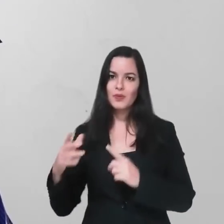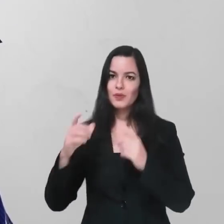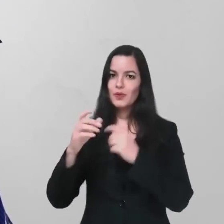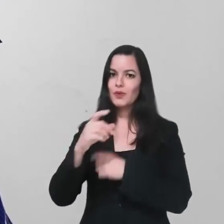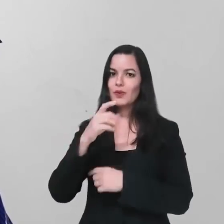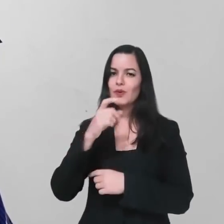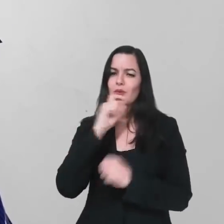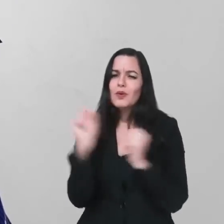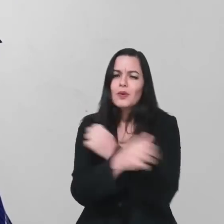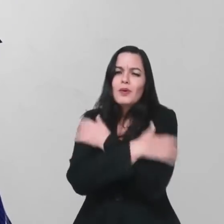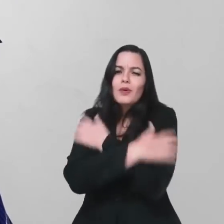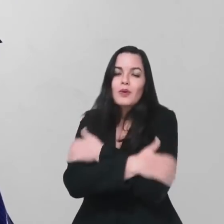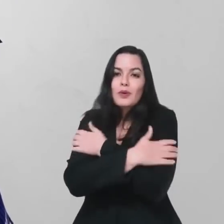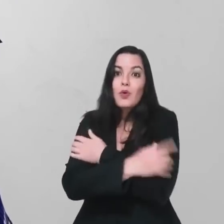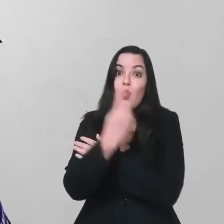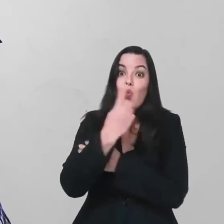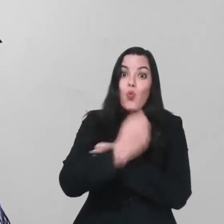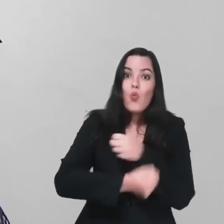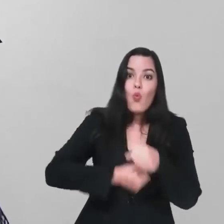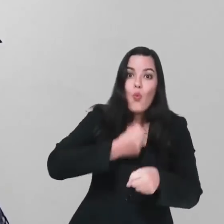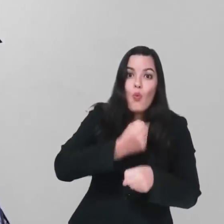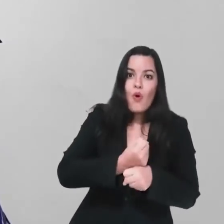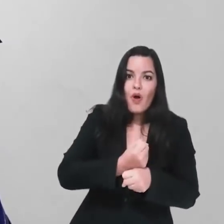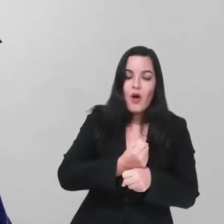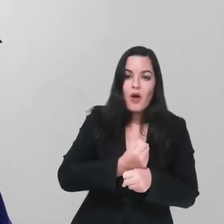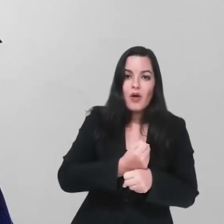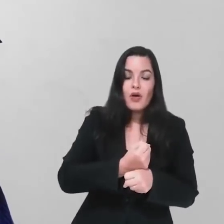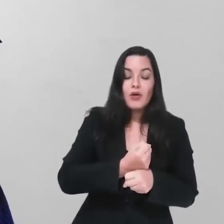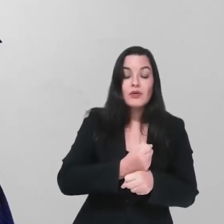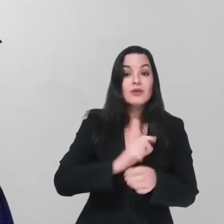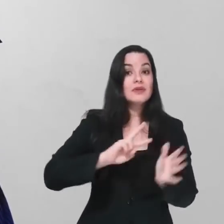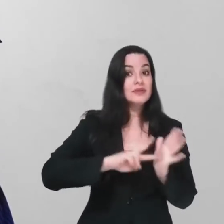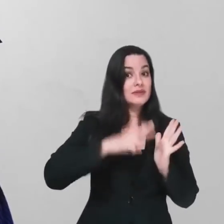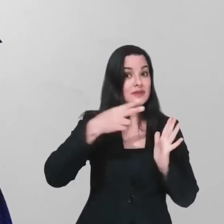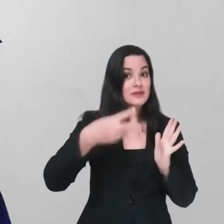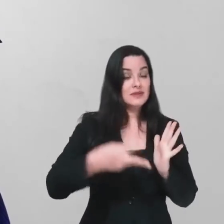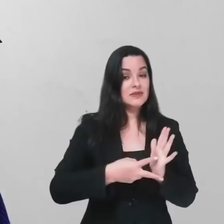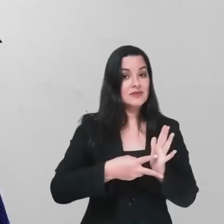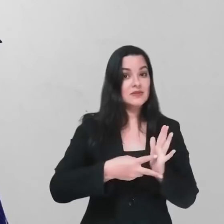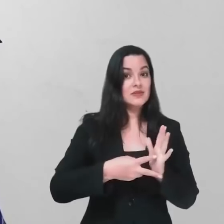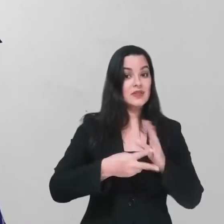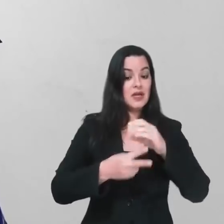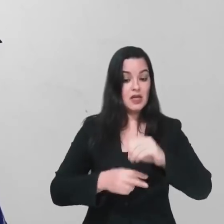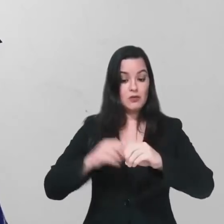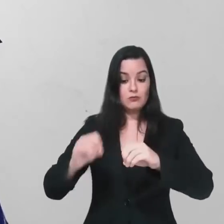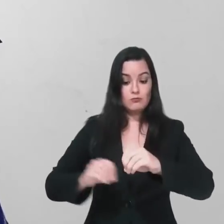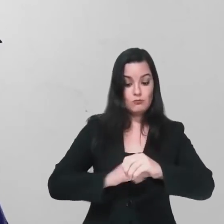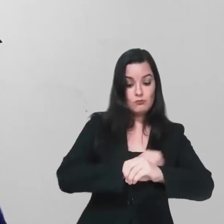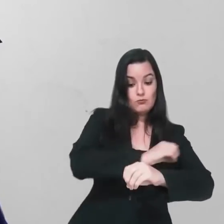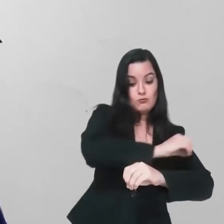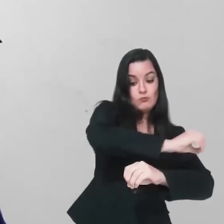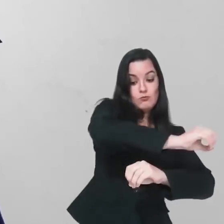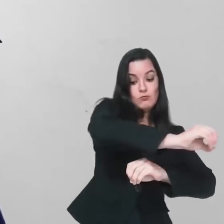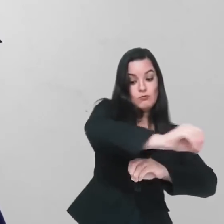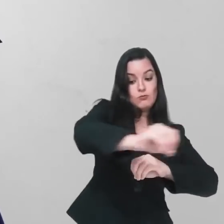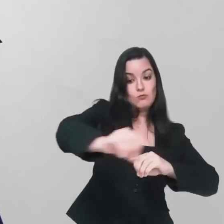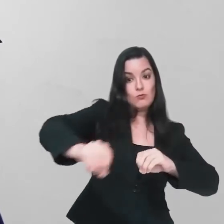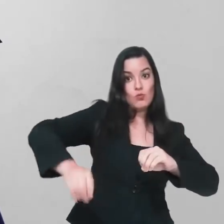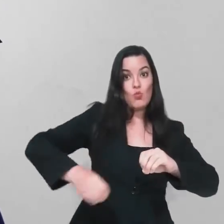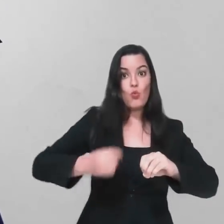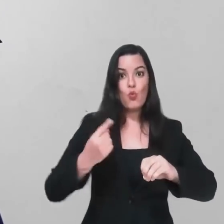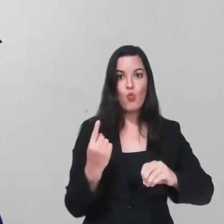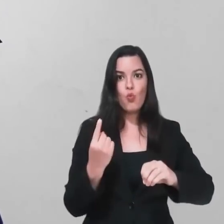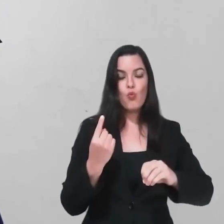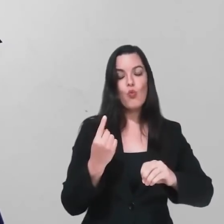isso significa que, para dar essa volta completa em torno do Sol, a Terra